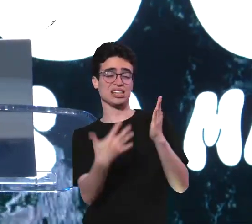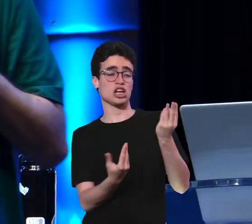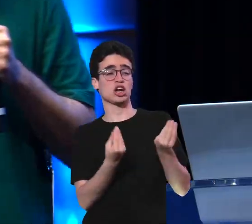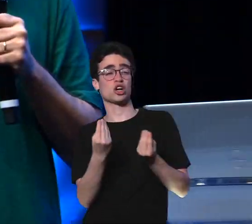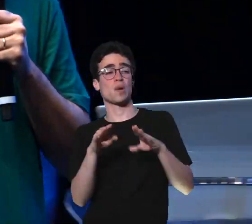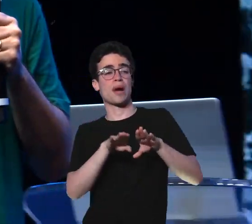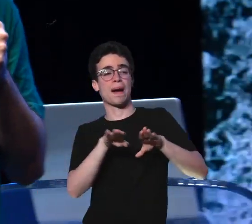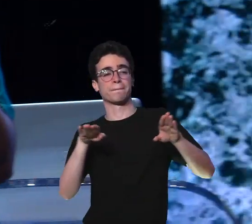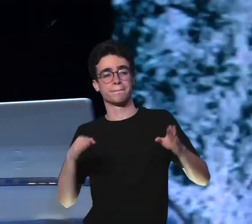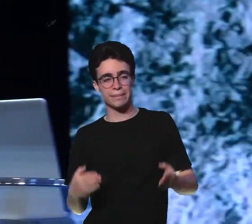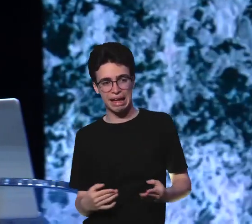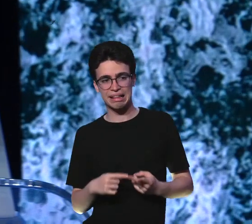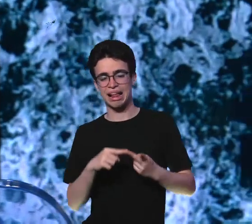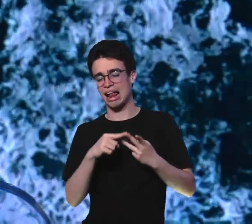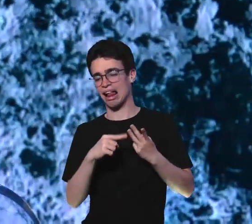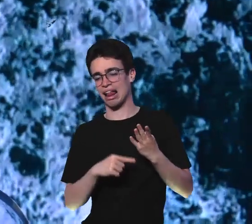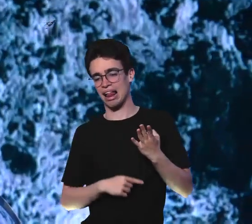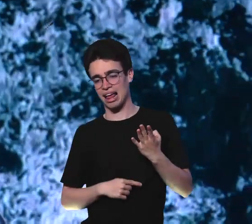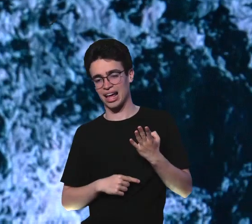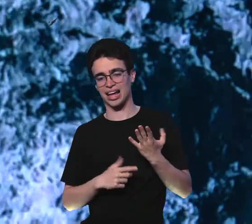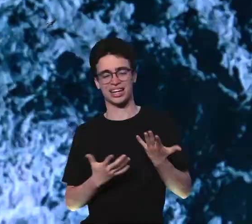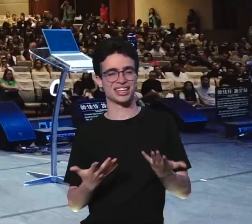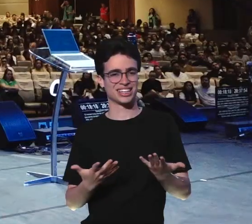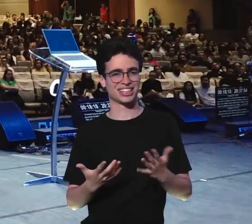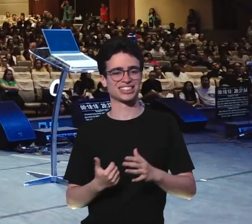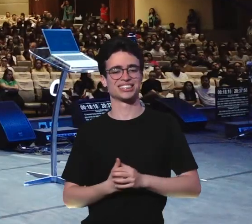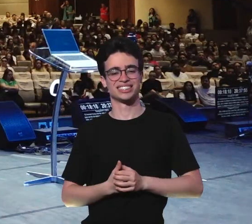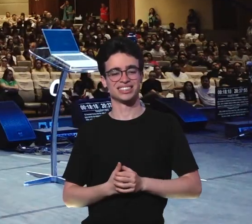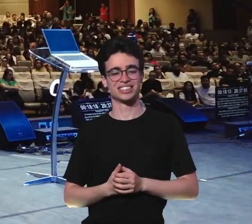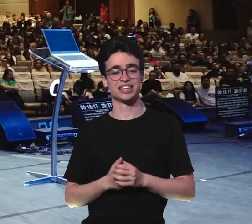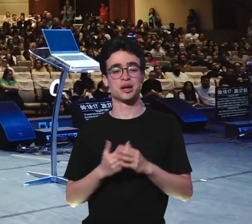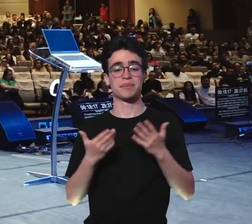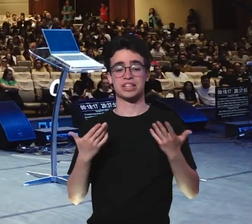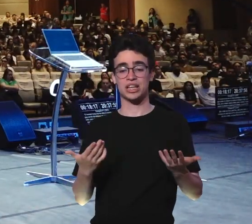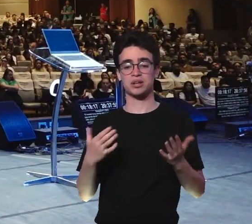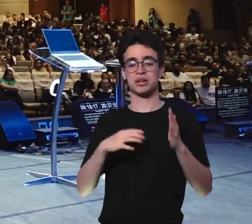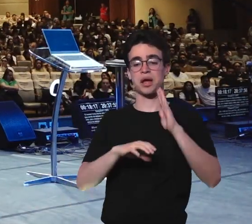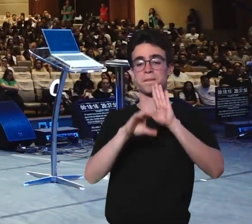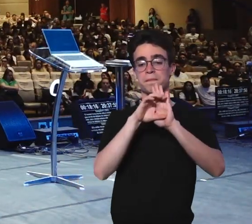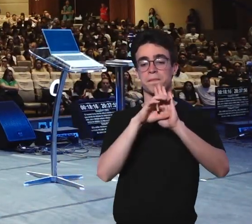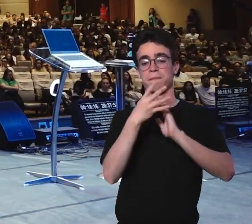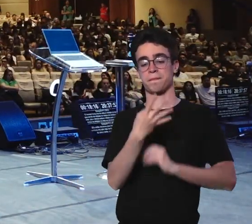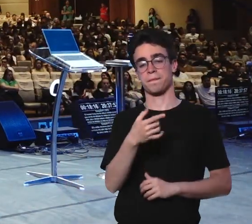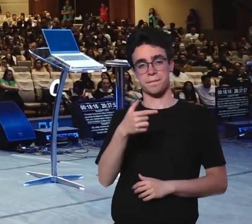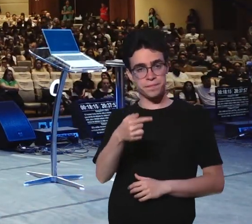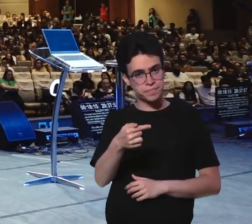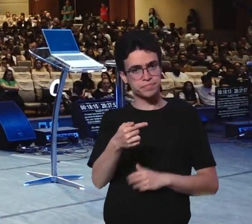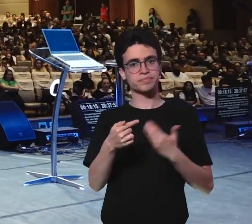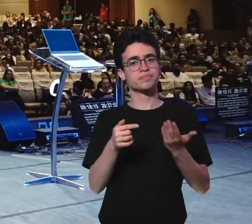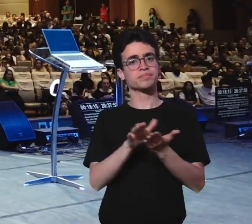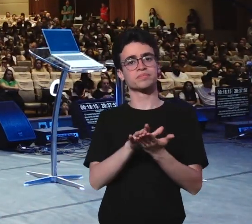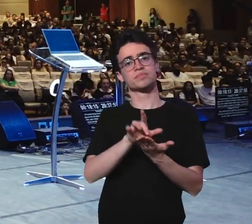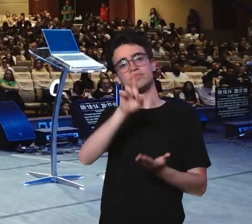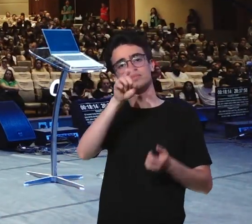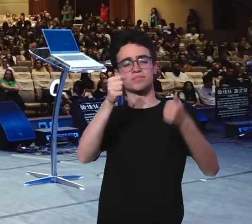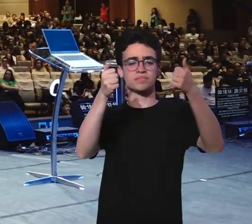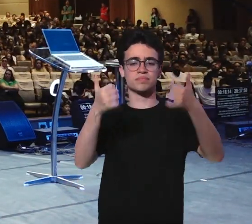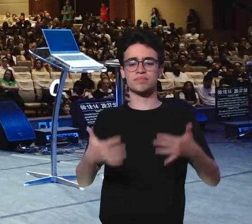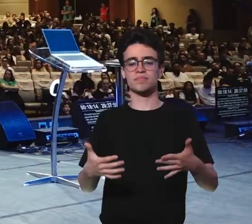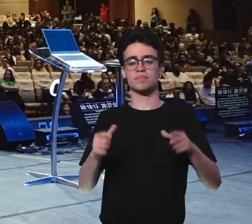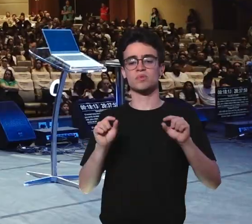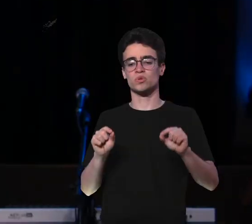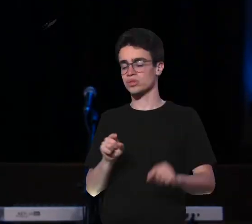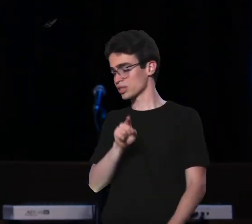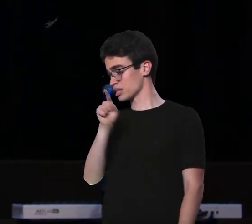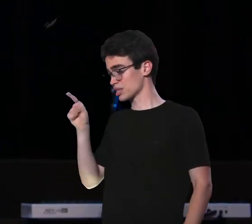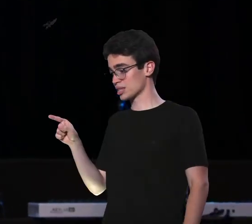e tal. E no capítulo 47 a Bíblia diz que o anjo leva